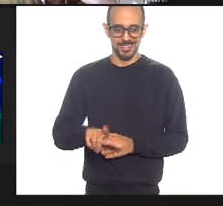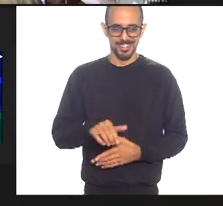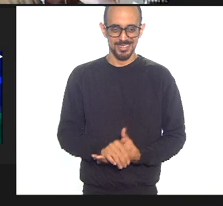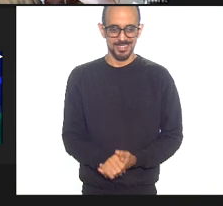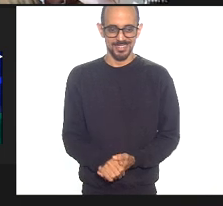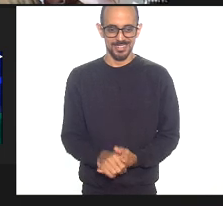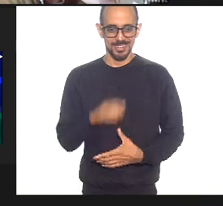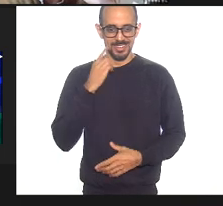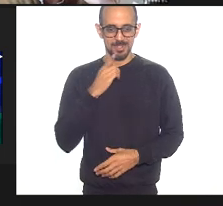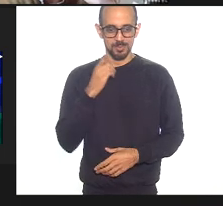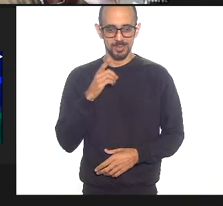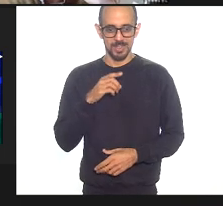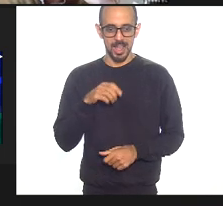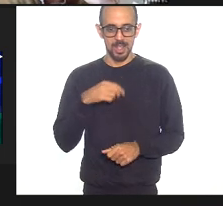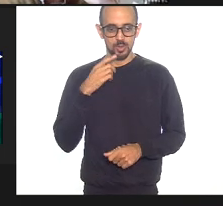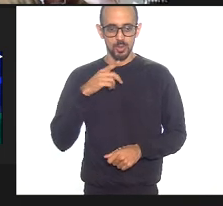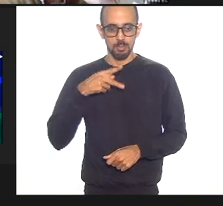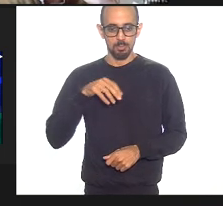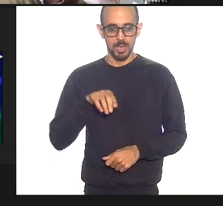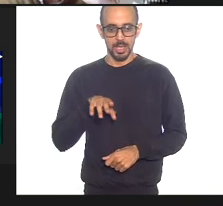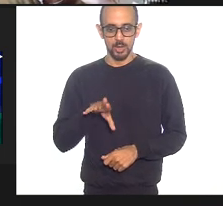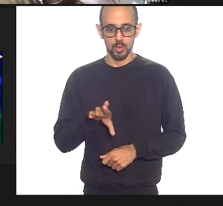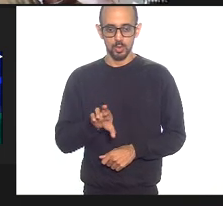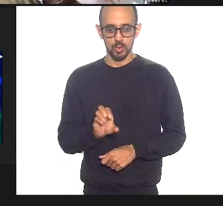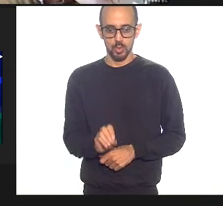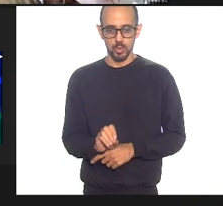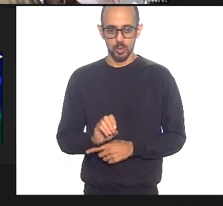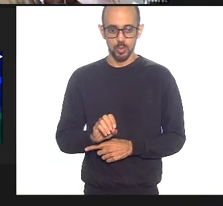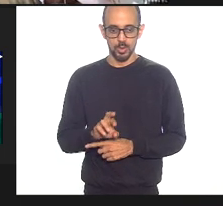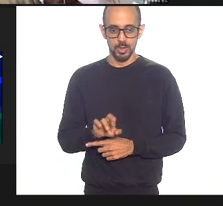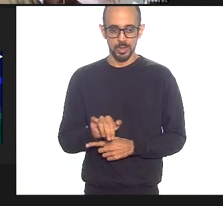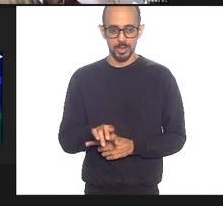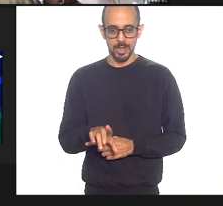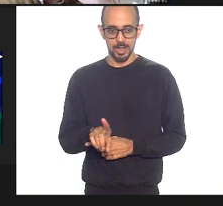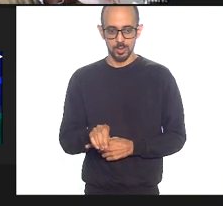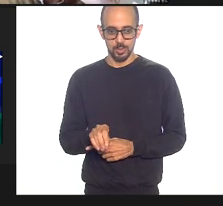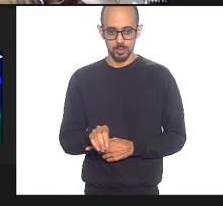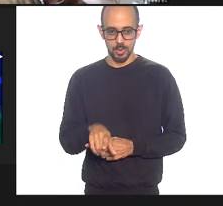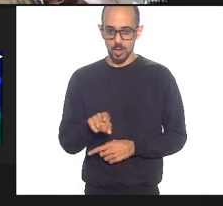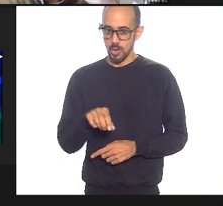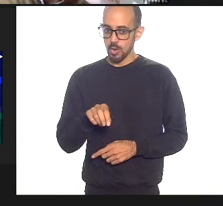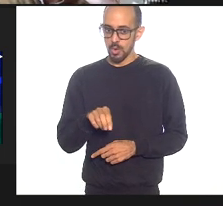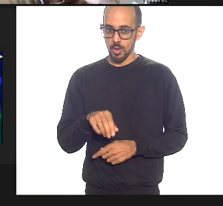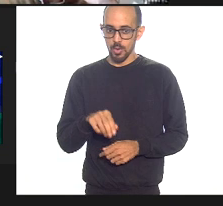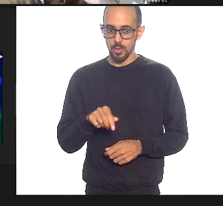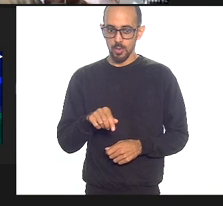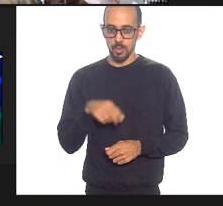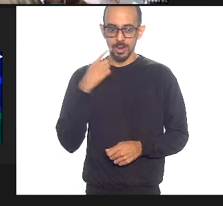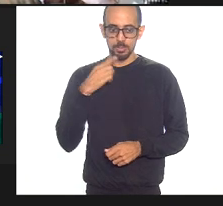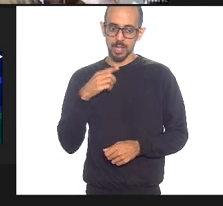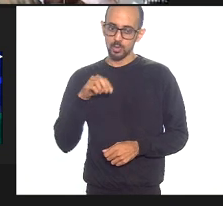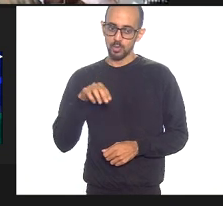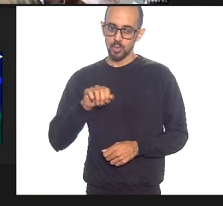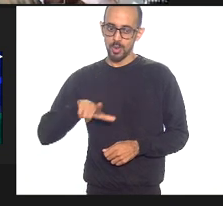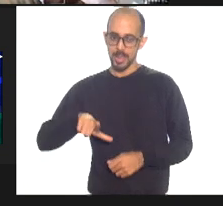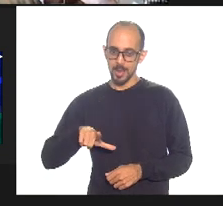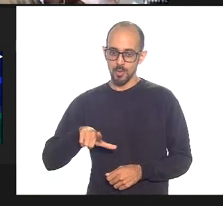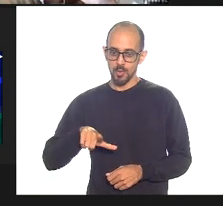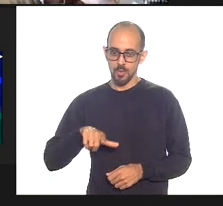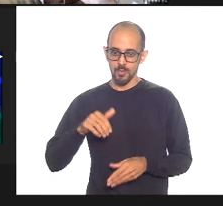o deputado Pedro Ricardo é o deputado Noel de Carvalho votou assim